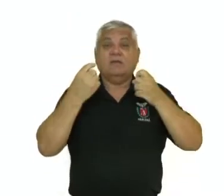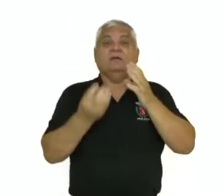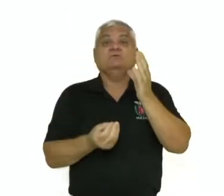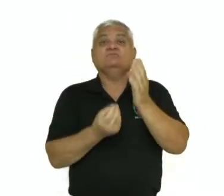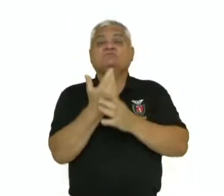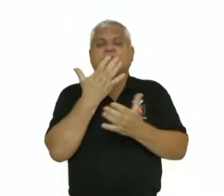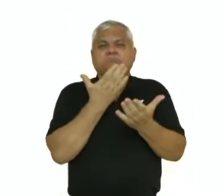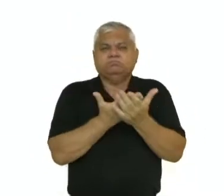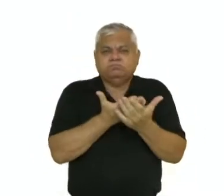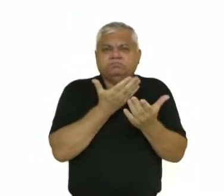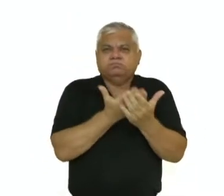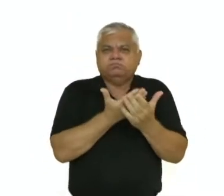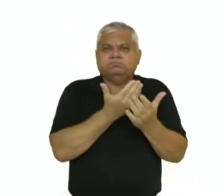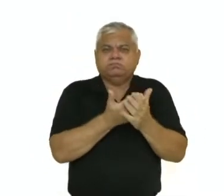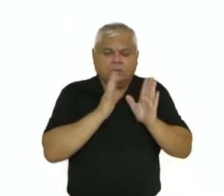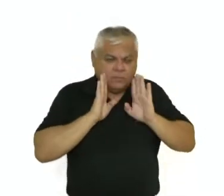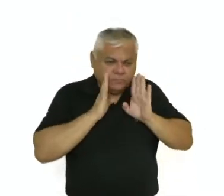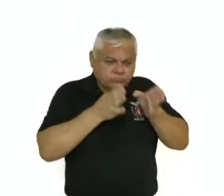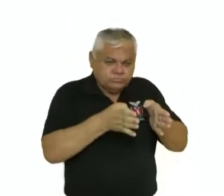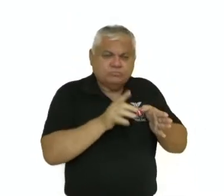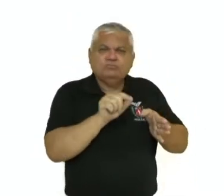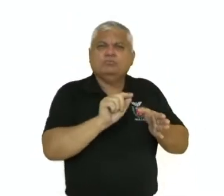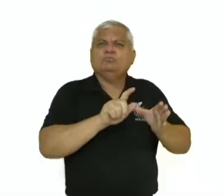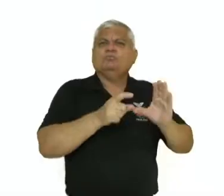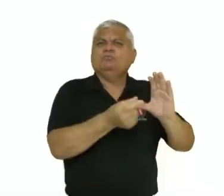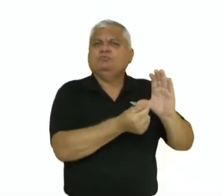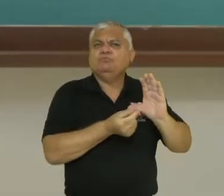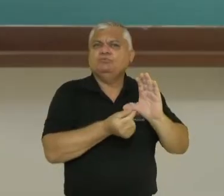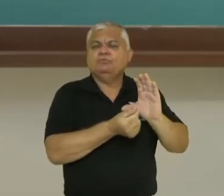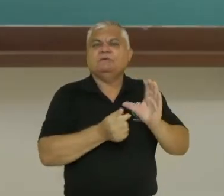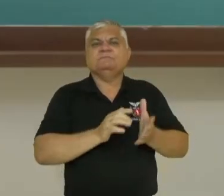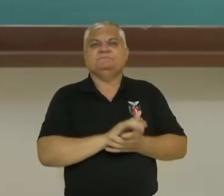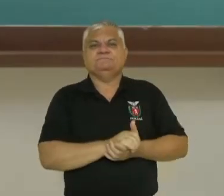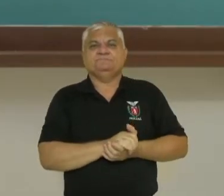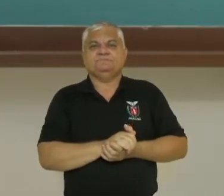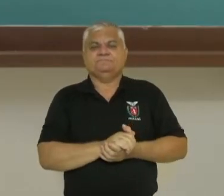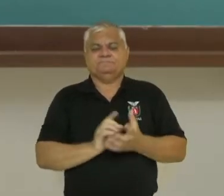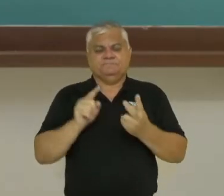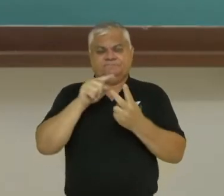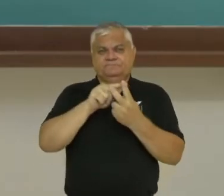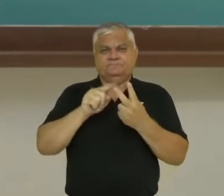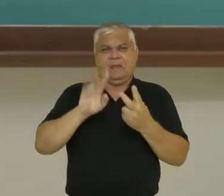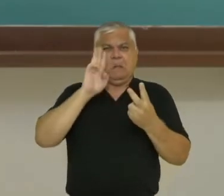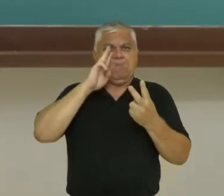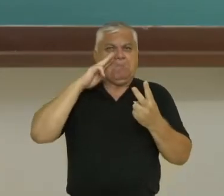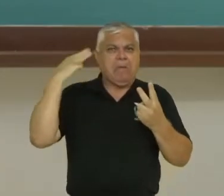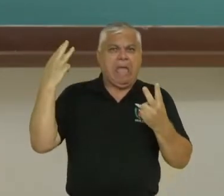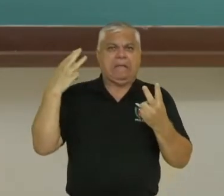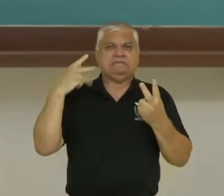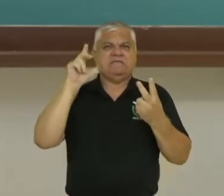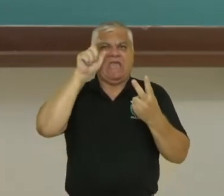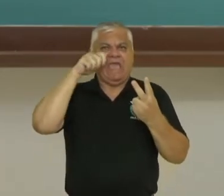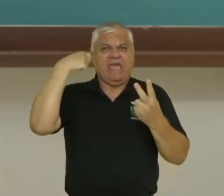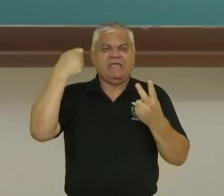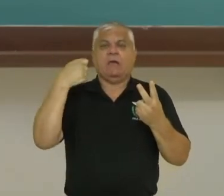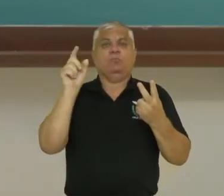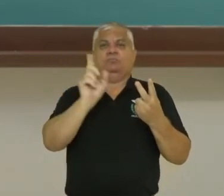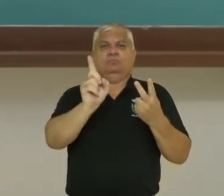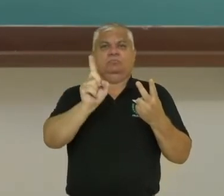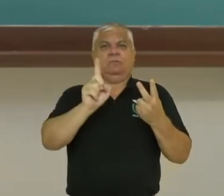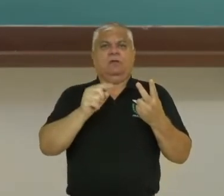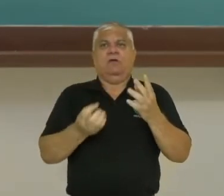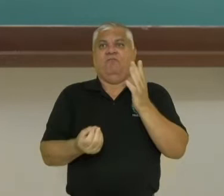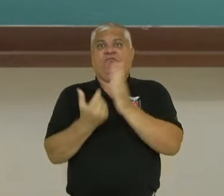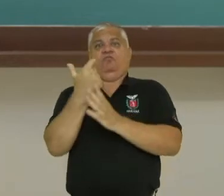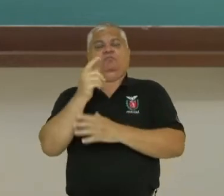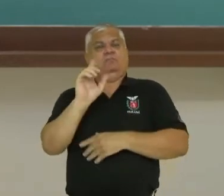rigoroso estudo sobre o próprio capitalismo. Nenhum dos dois fundou a ideia socialista. O que eles